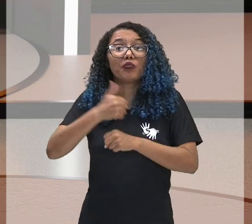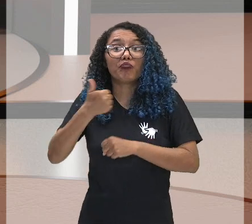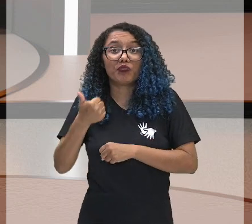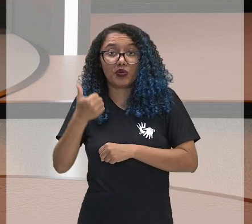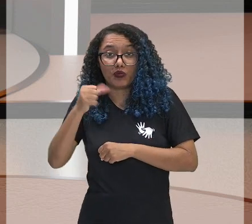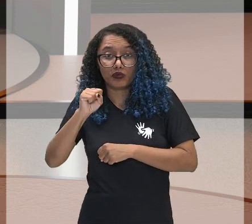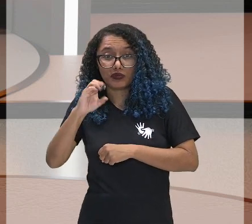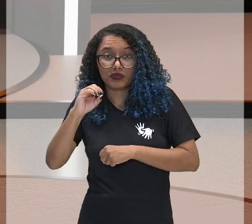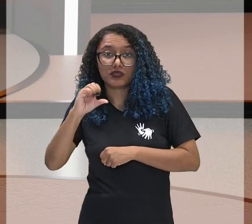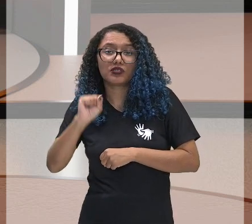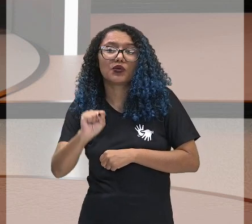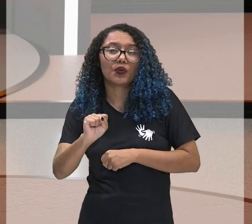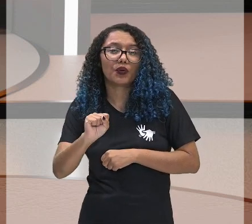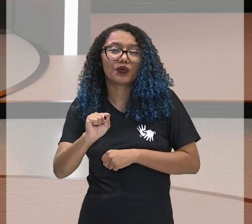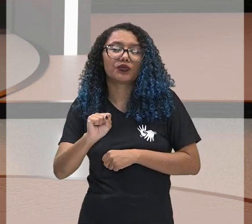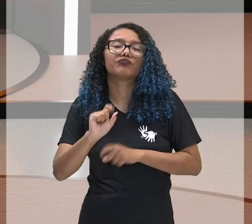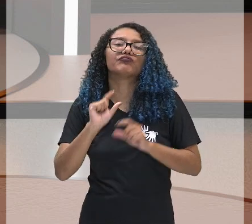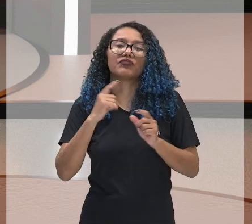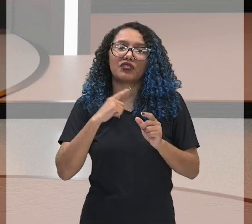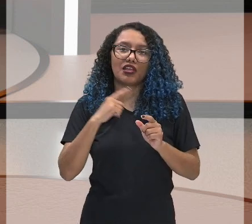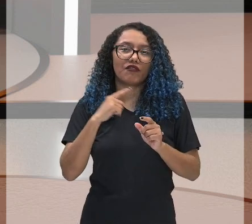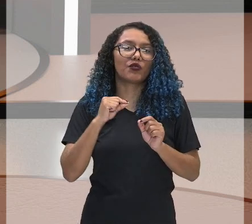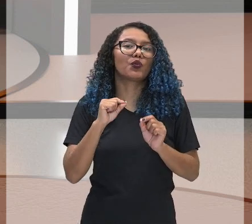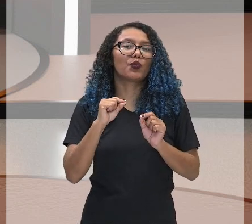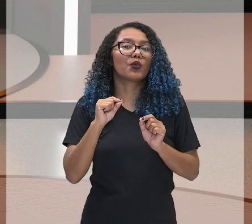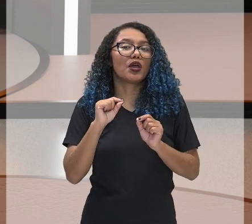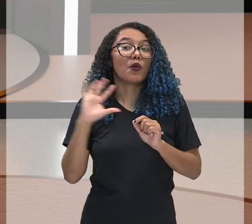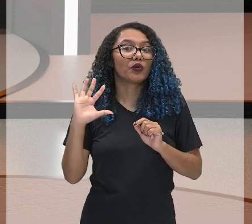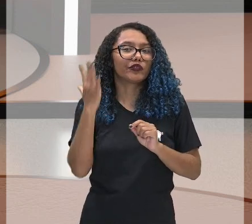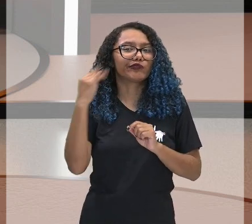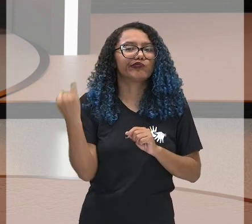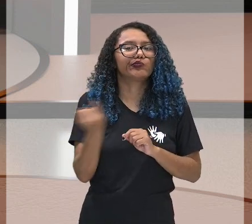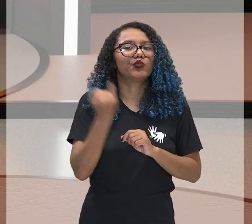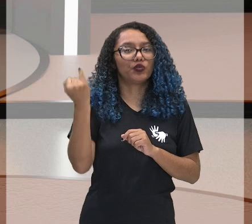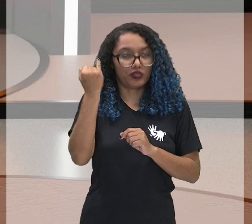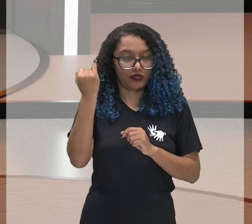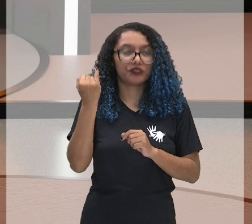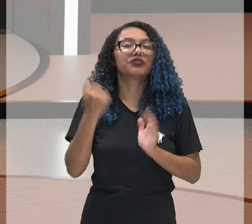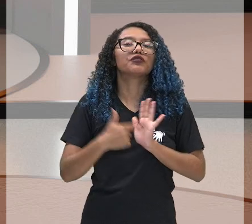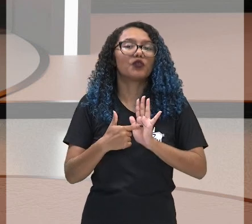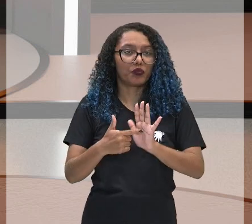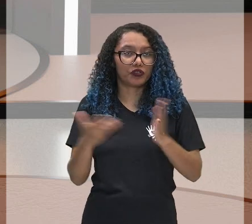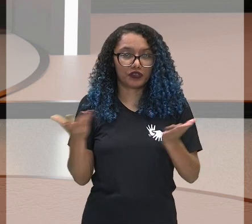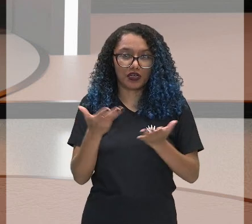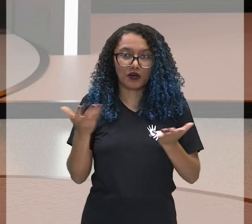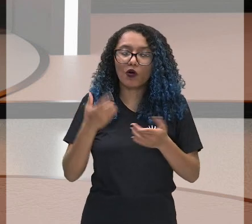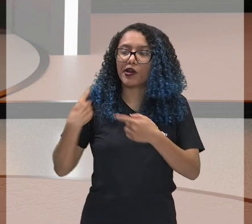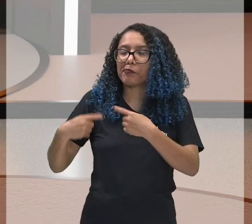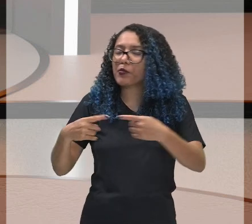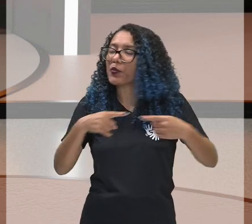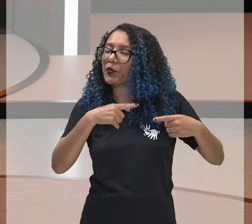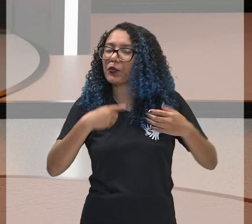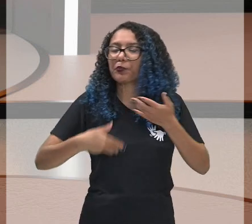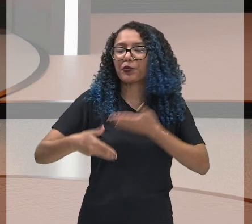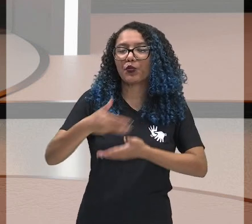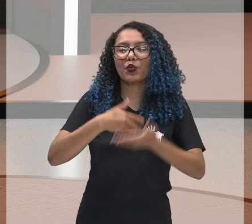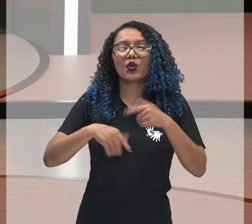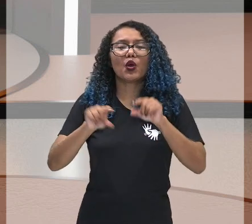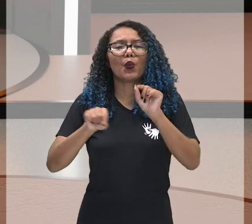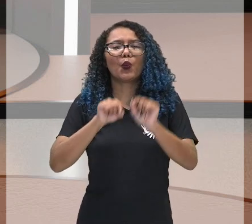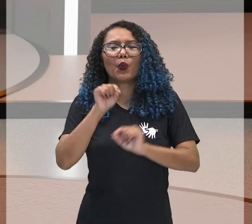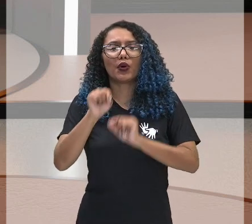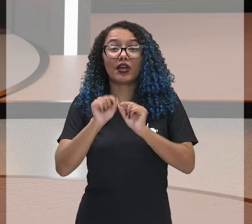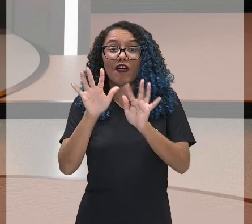1808, com um fato bastante importante que a gente vai começar a discutir na aula de hoje, que é justamente a vinda da